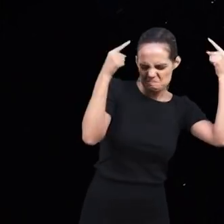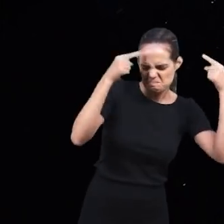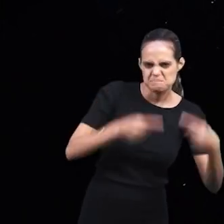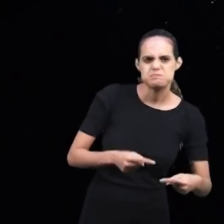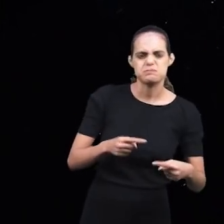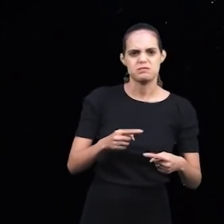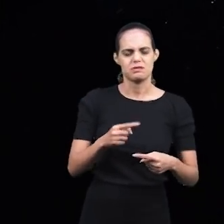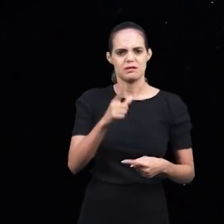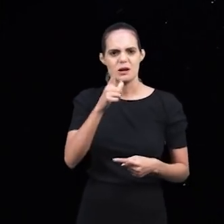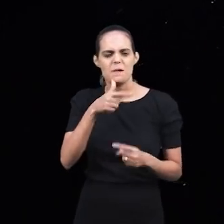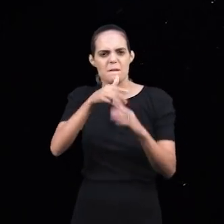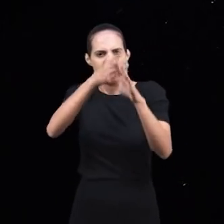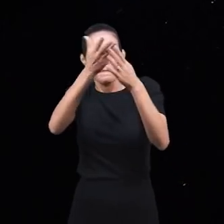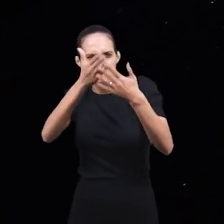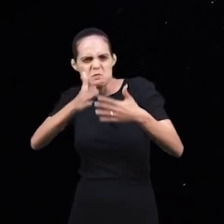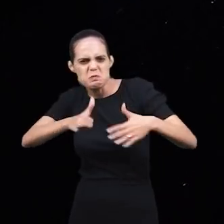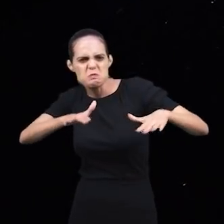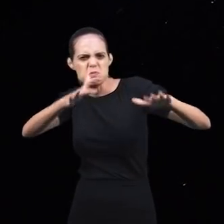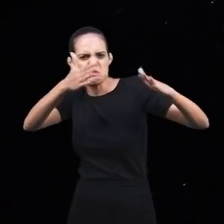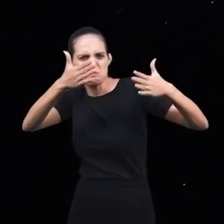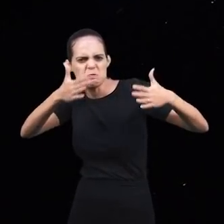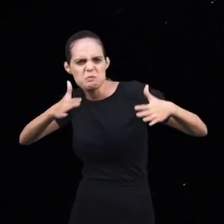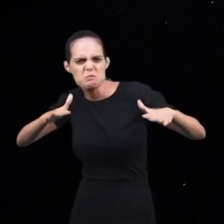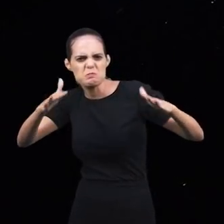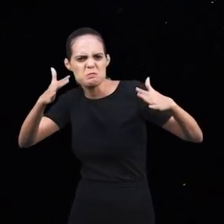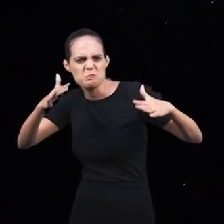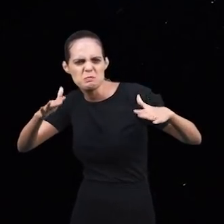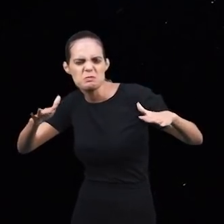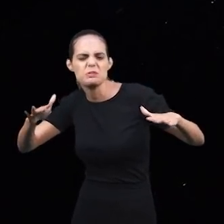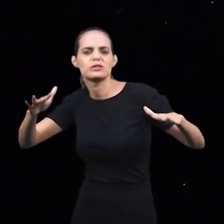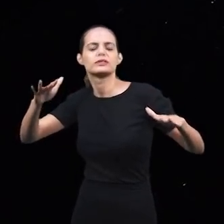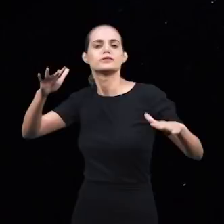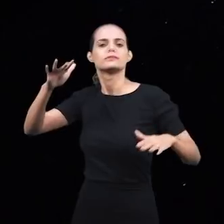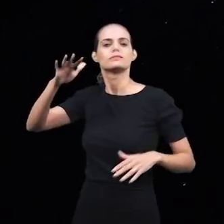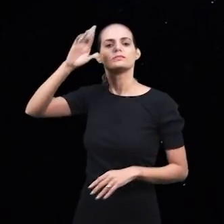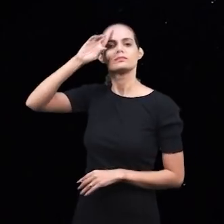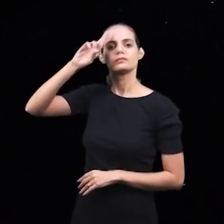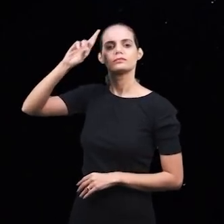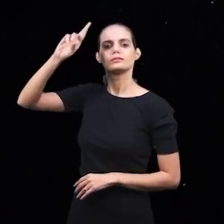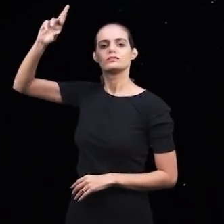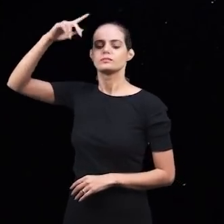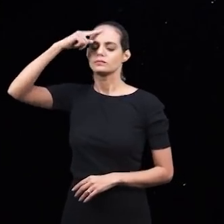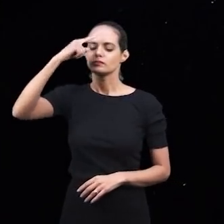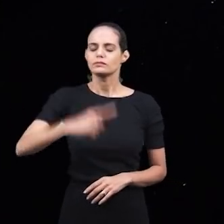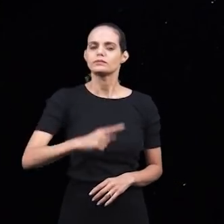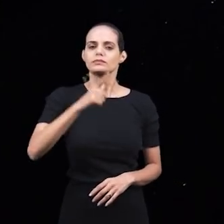a naufragar, que leva o mestre do céu e